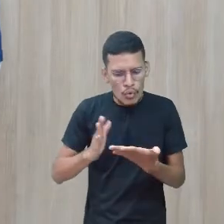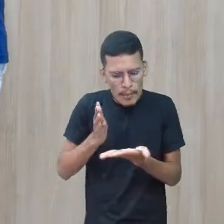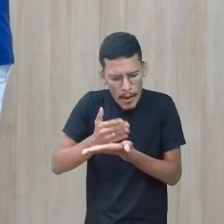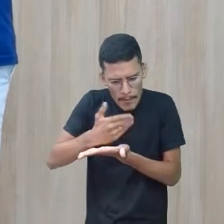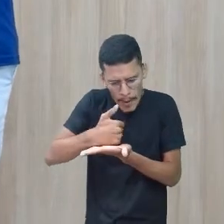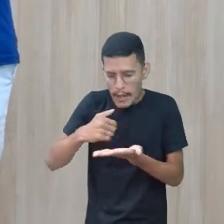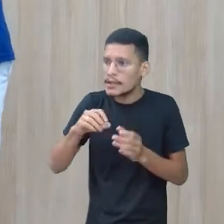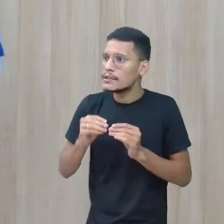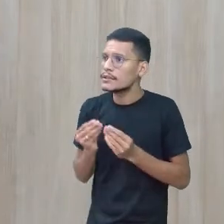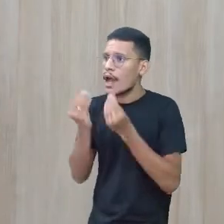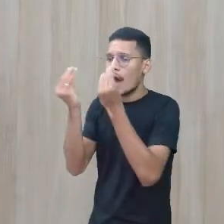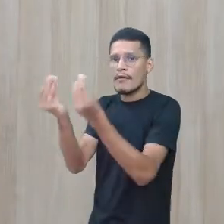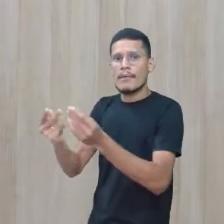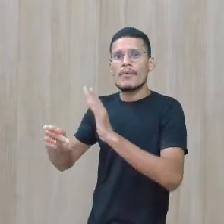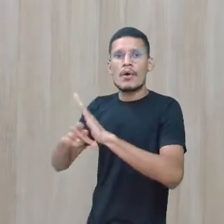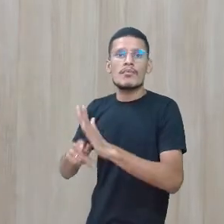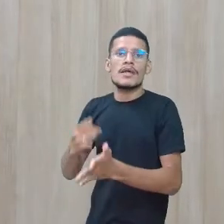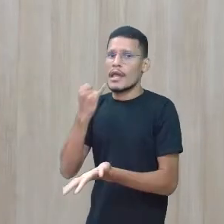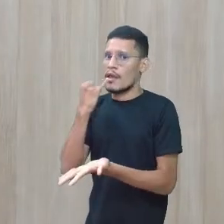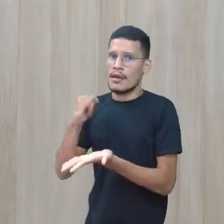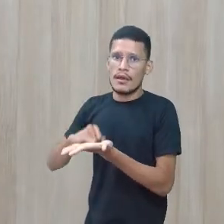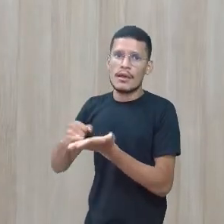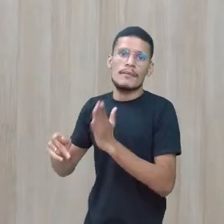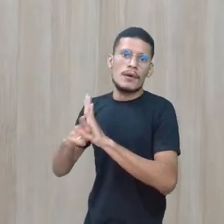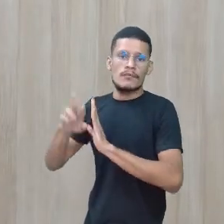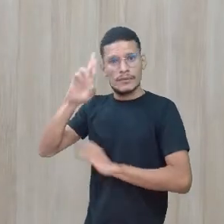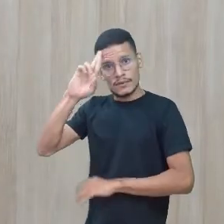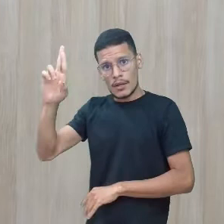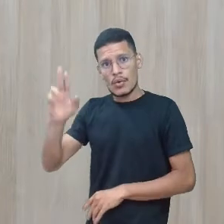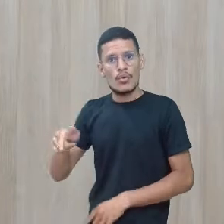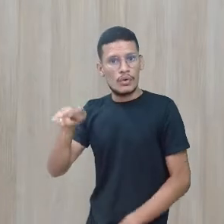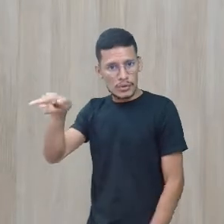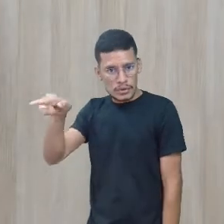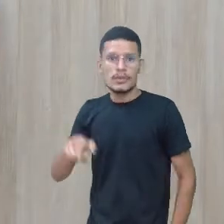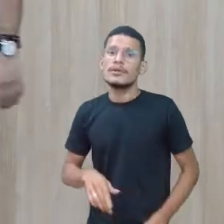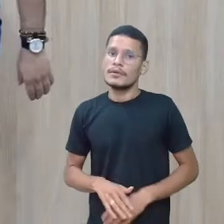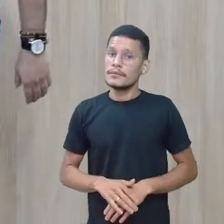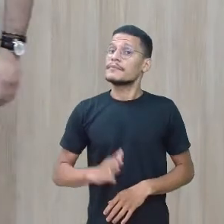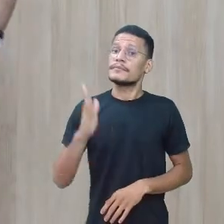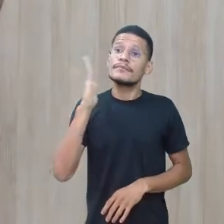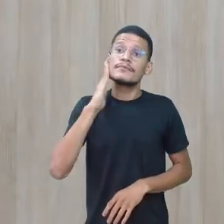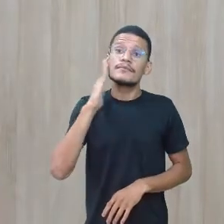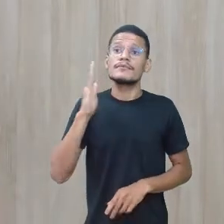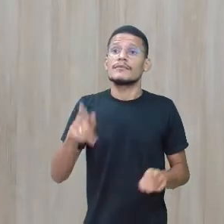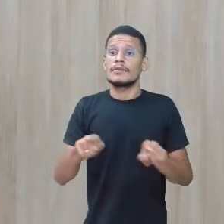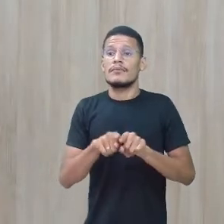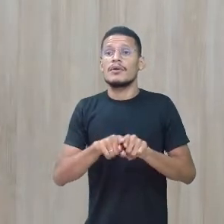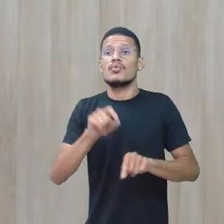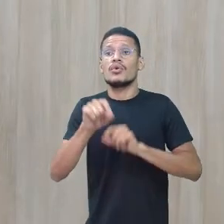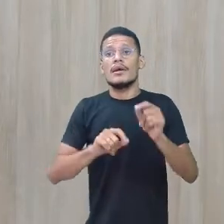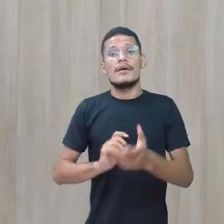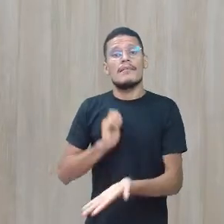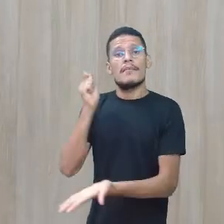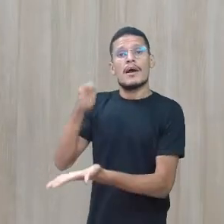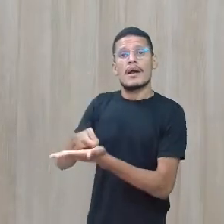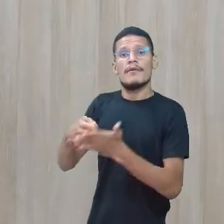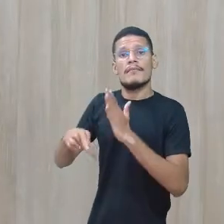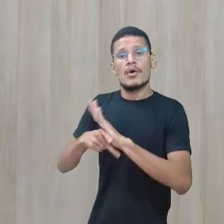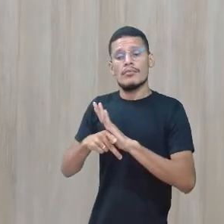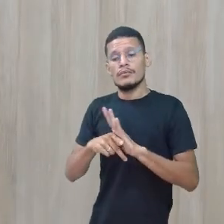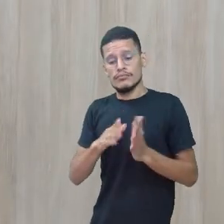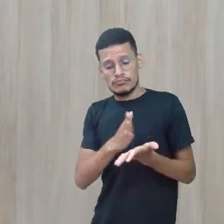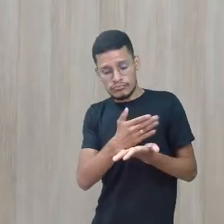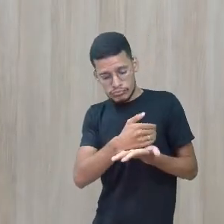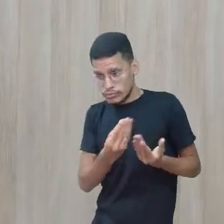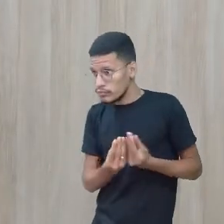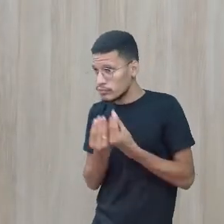eles destinavam como tributos para os senhores, ok? E, nesse sentido, né, eles pagavam, né, da renda, né?